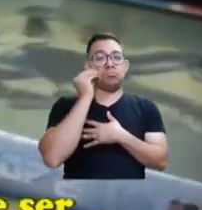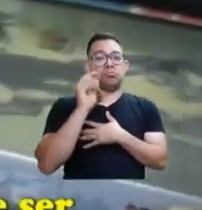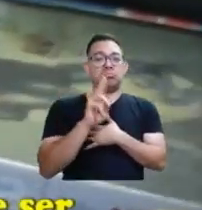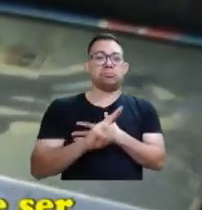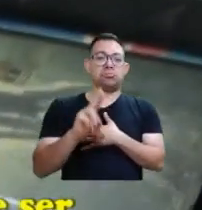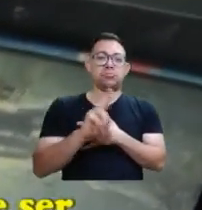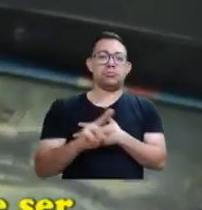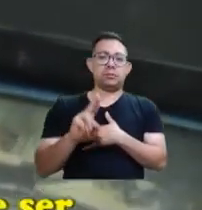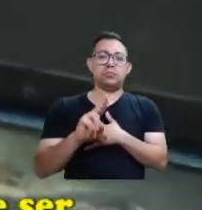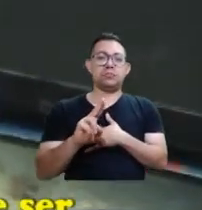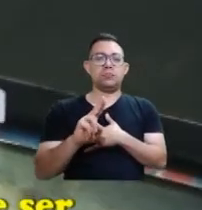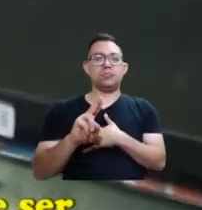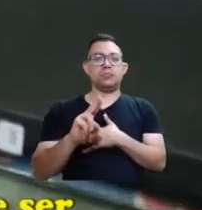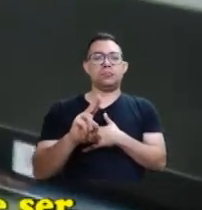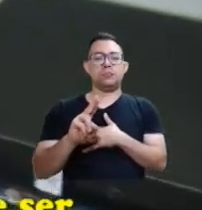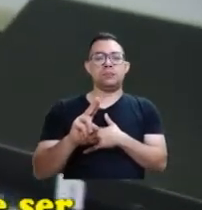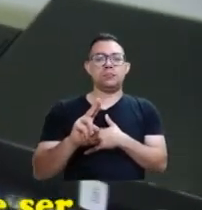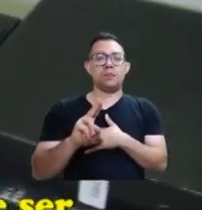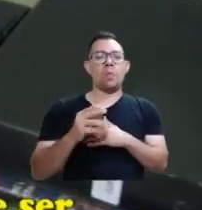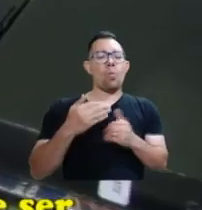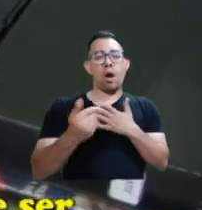material seja